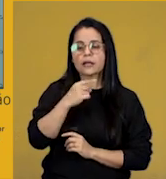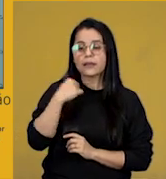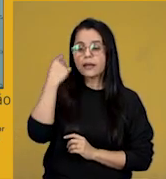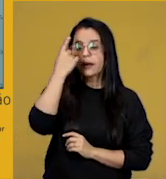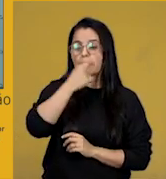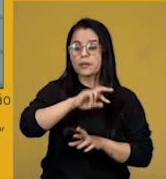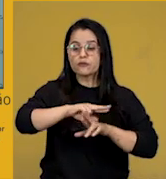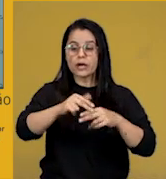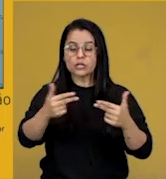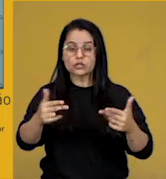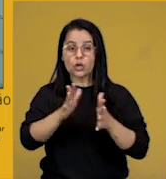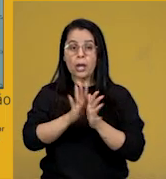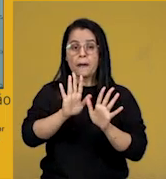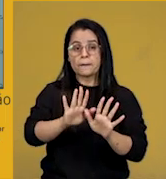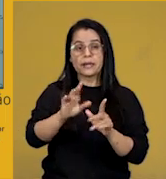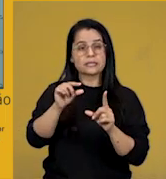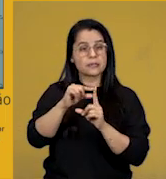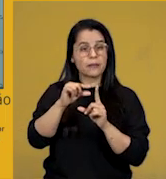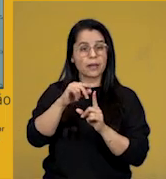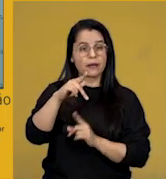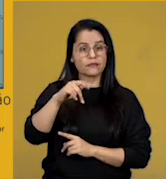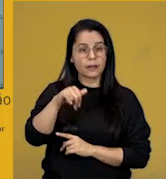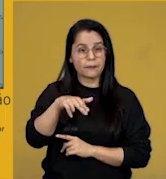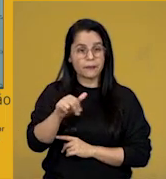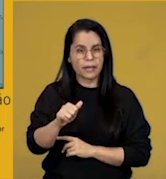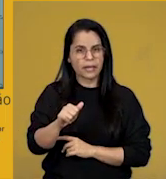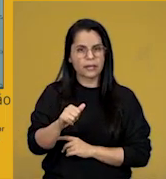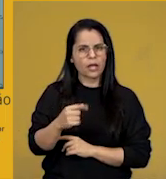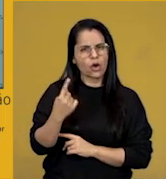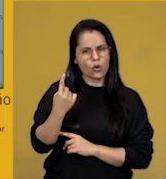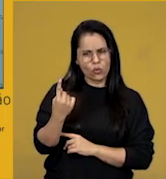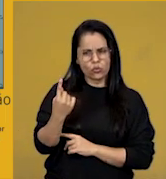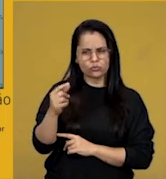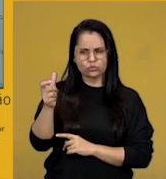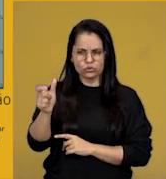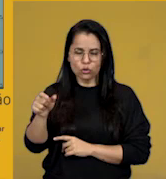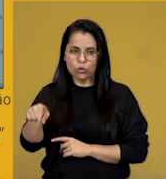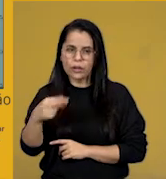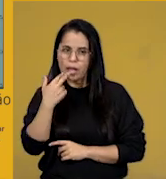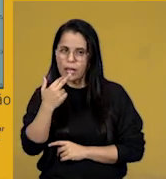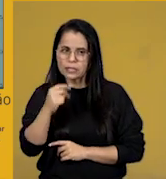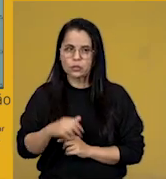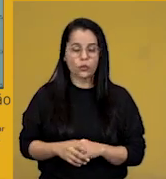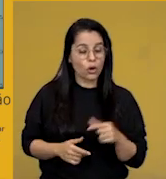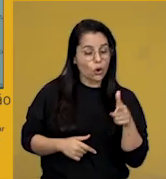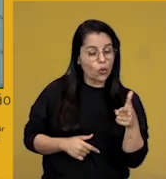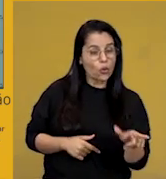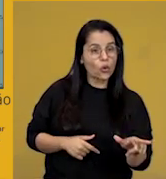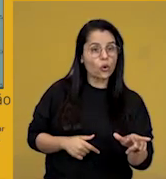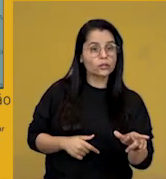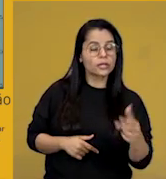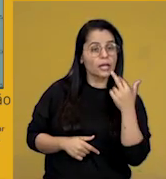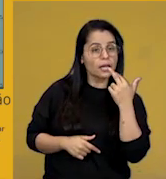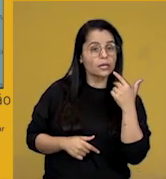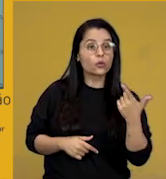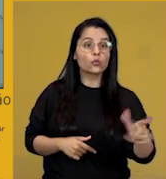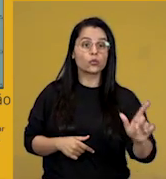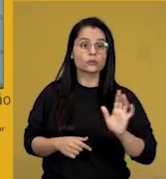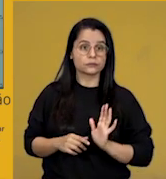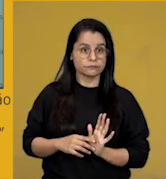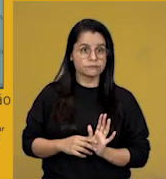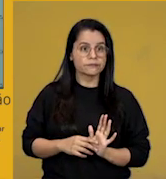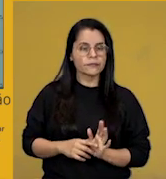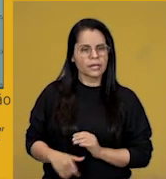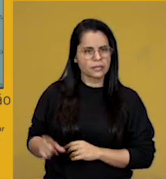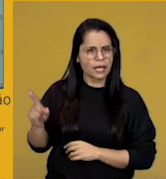várias coisas, mas a palavra pena, uma veio de um lugar, de uma língua, a outra pena veio de outro.